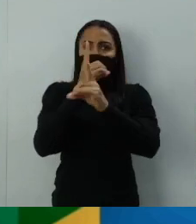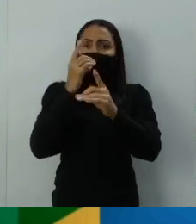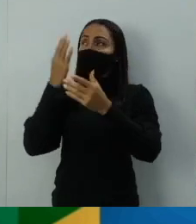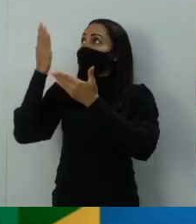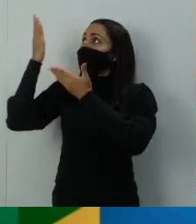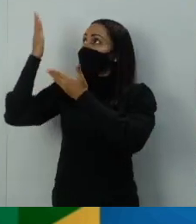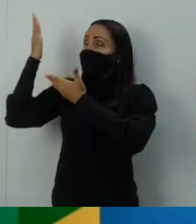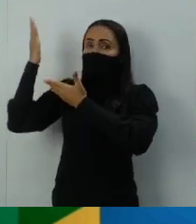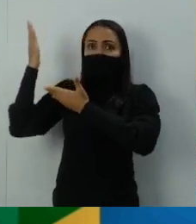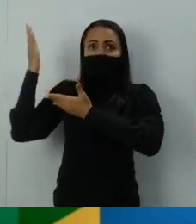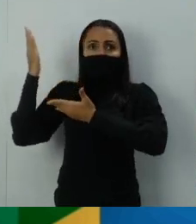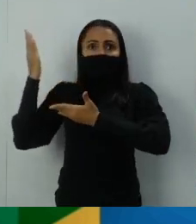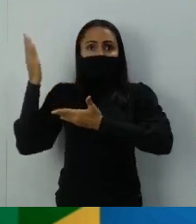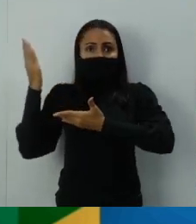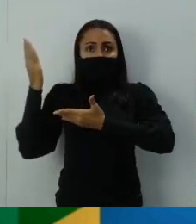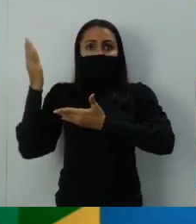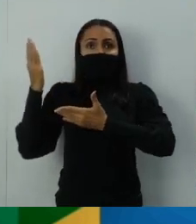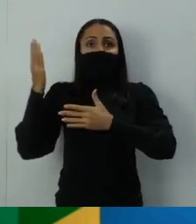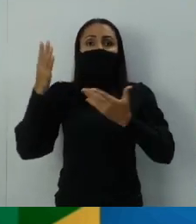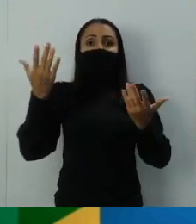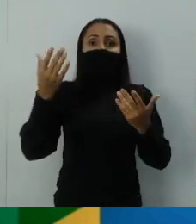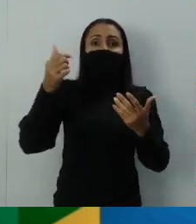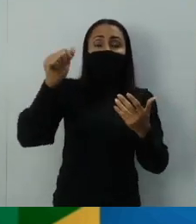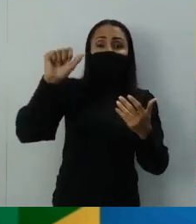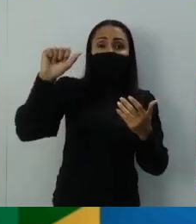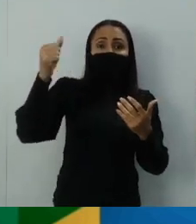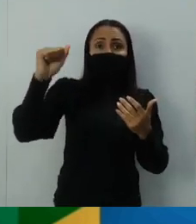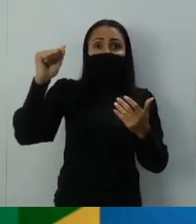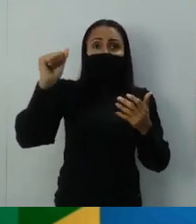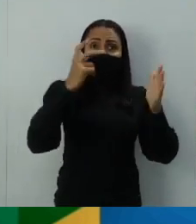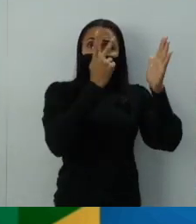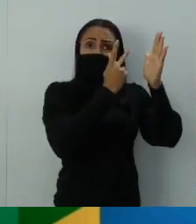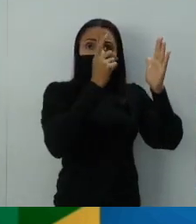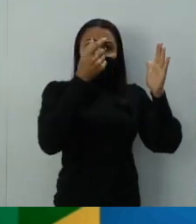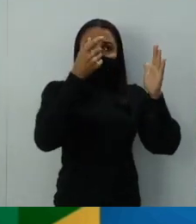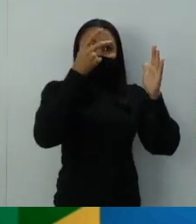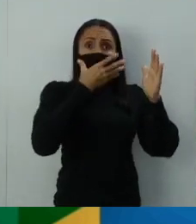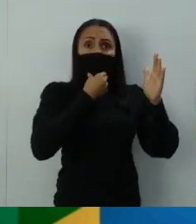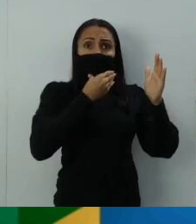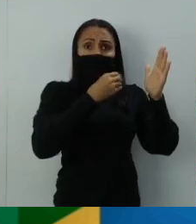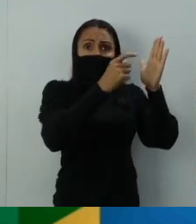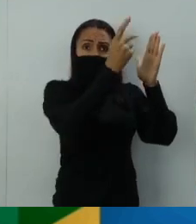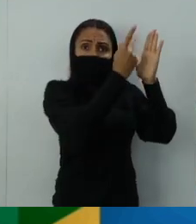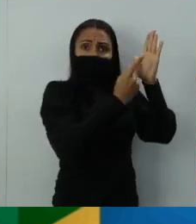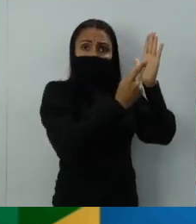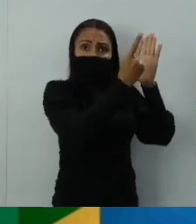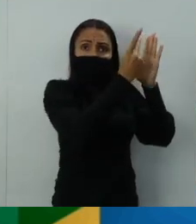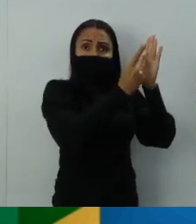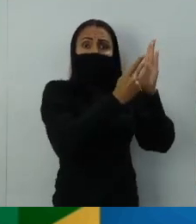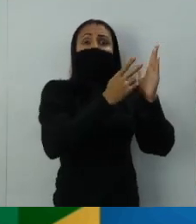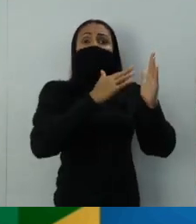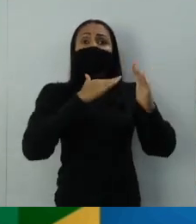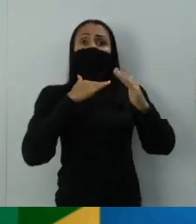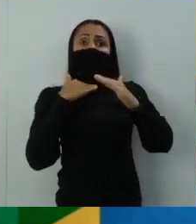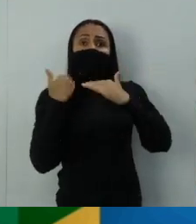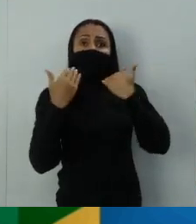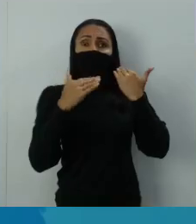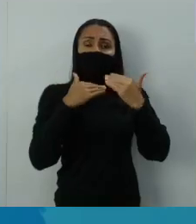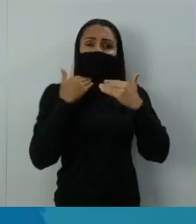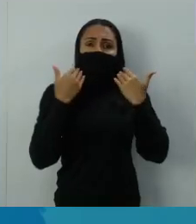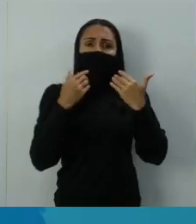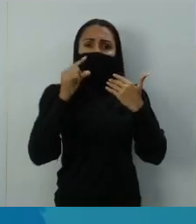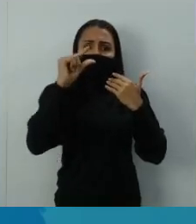escritor argentino, né, um desenhista, um cartunista argentino, que faleceu há pouco tempo atrás.